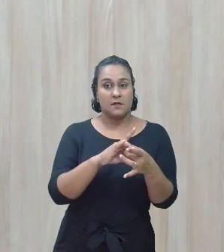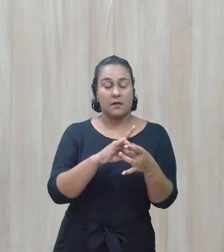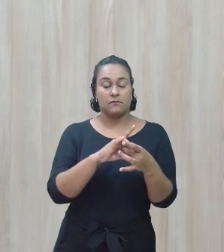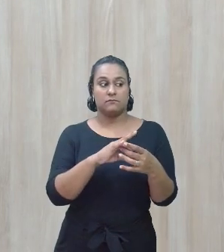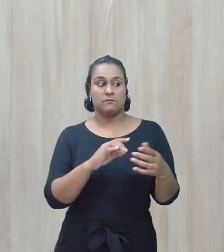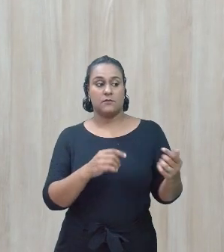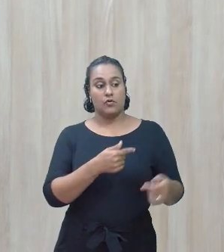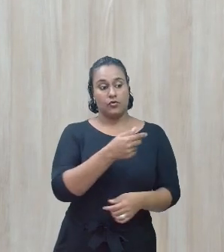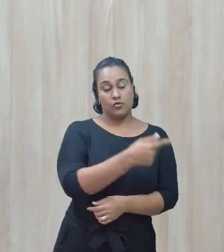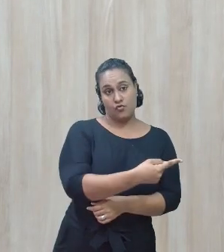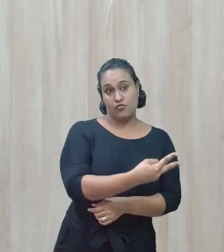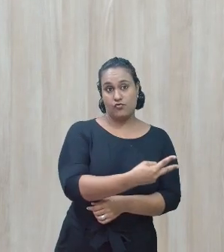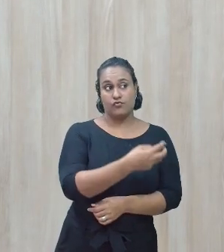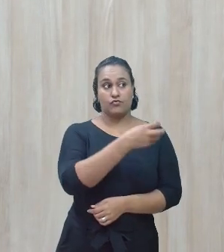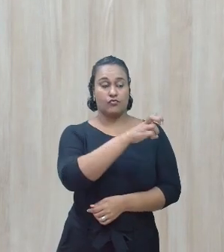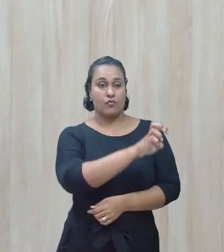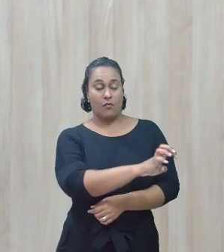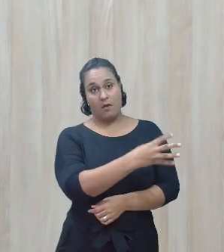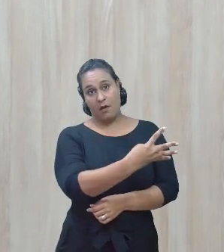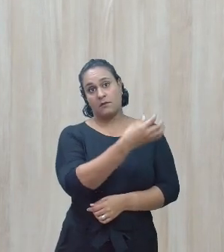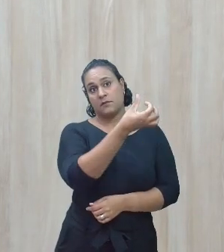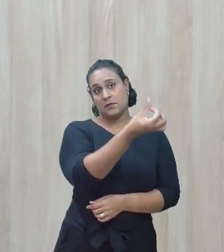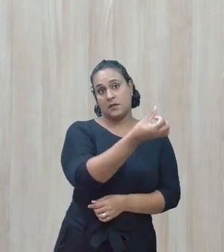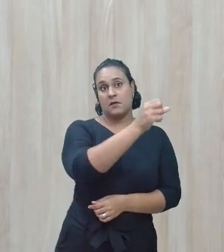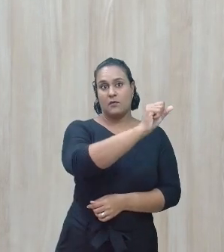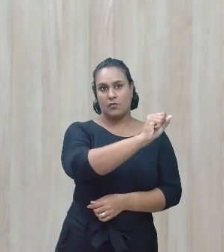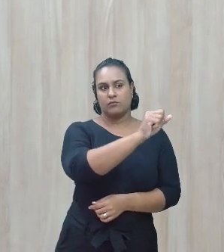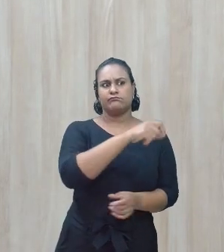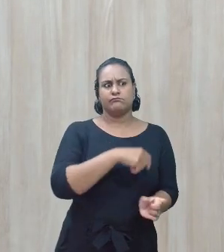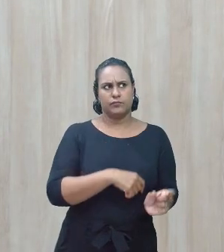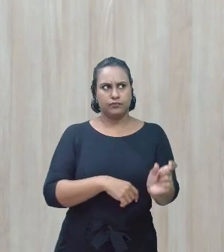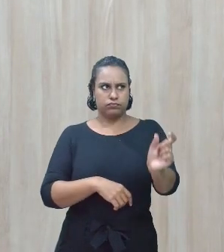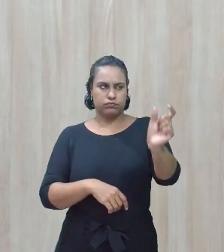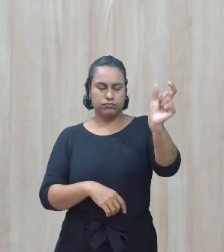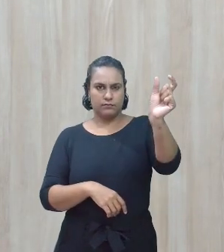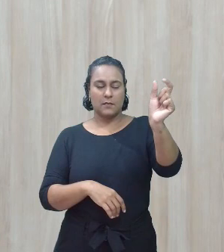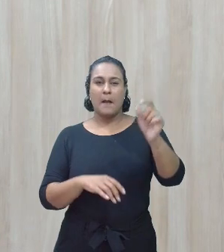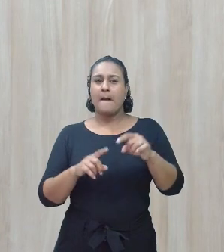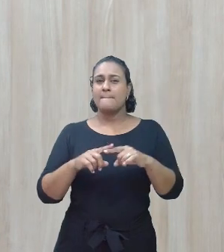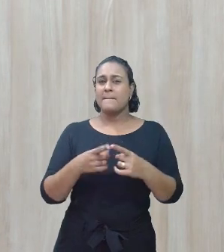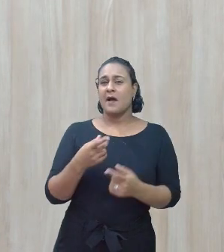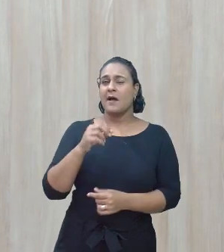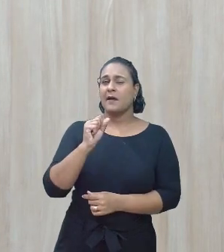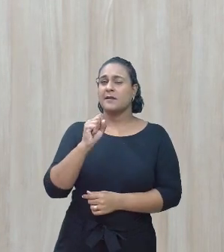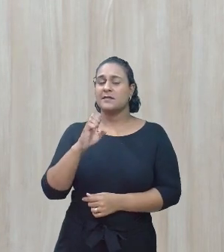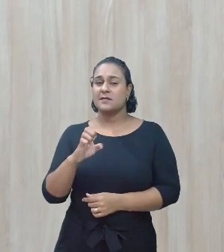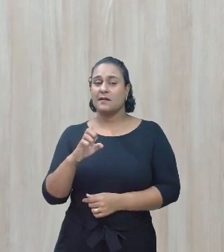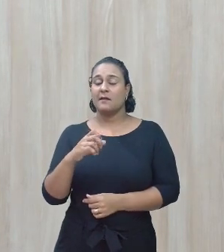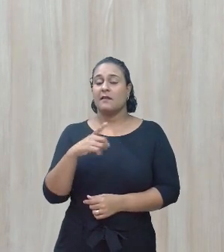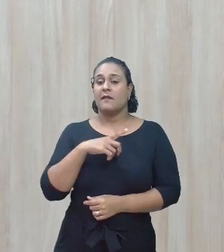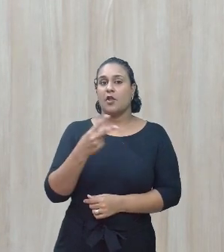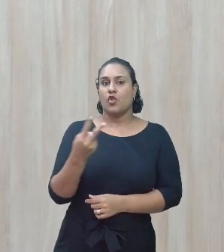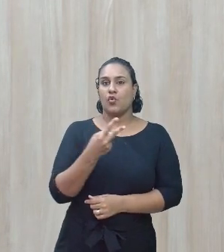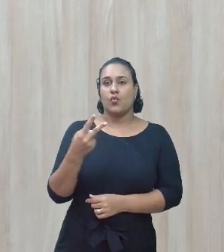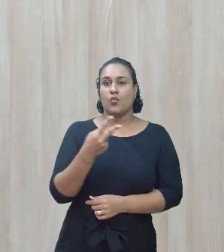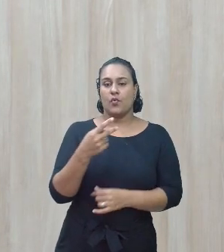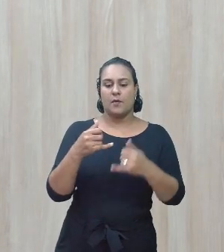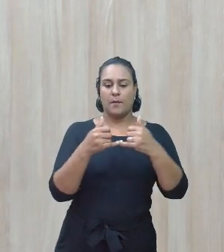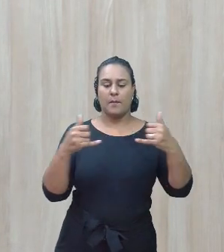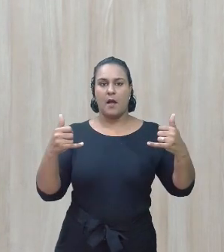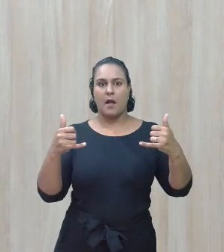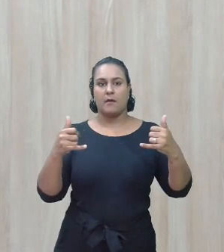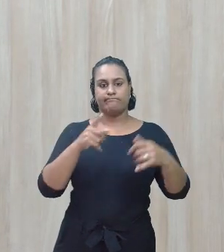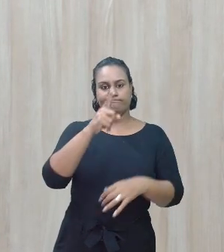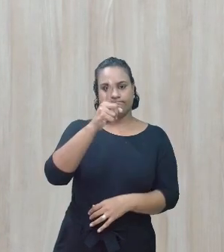2, 4, 6, 8 e assim sucessivamente. Agora, se esse gráfico tiver entre duas linhas, ele vai estar com esse